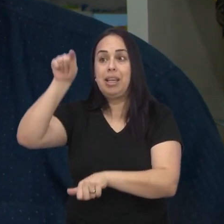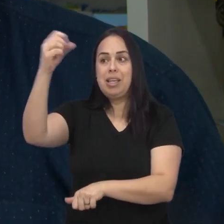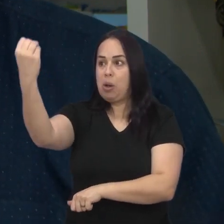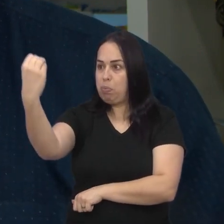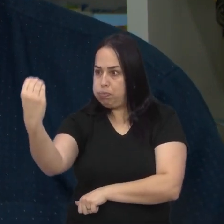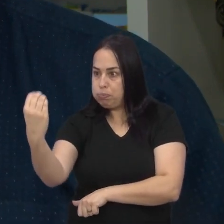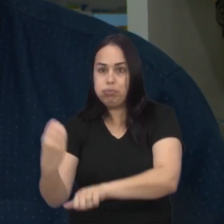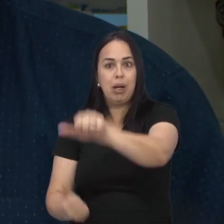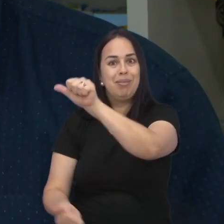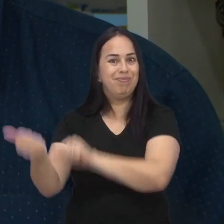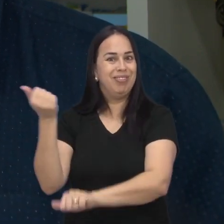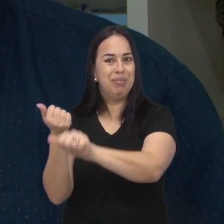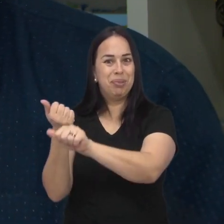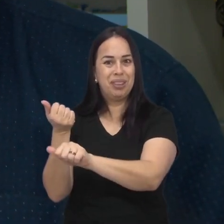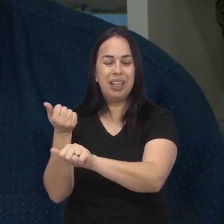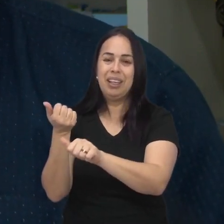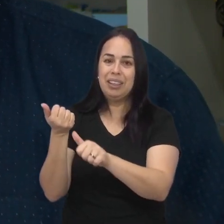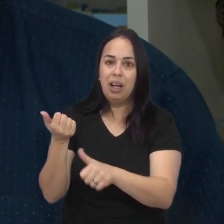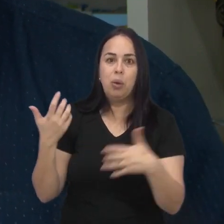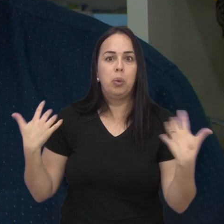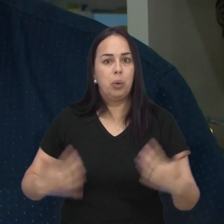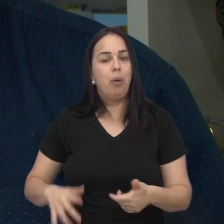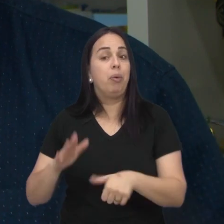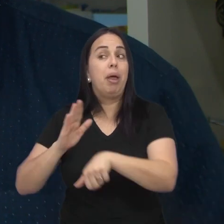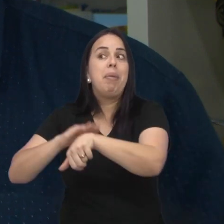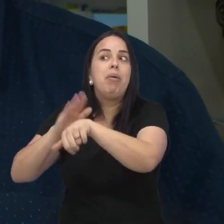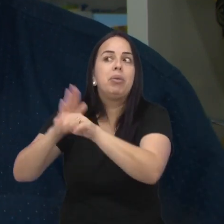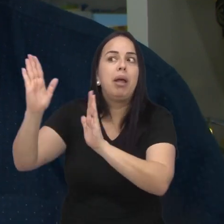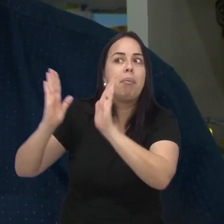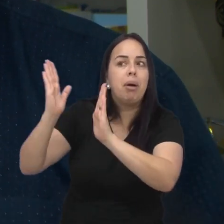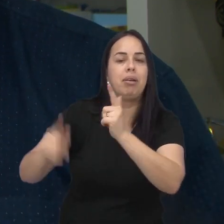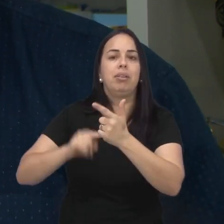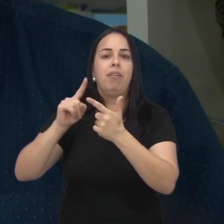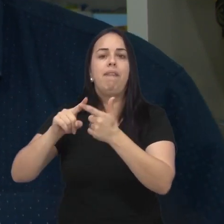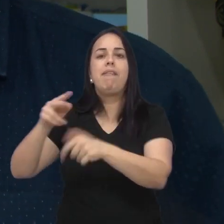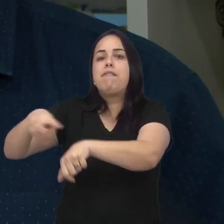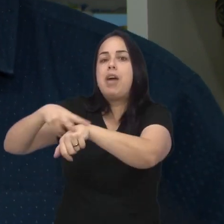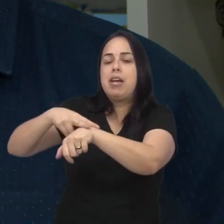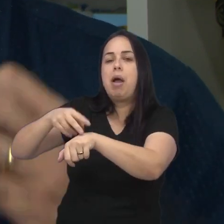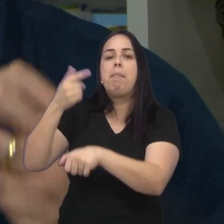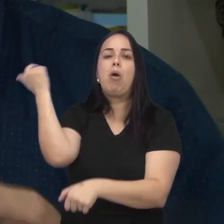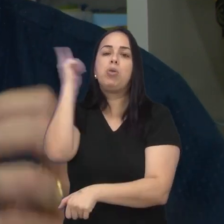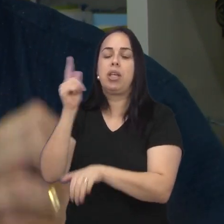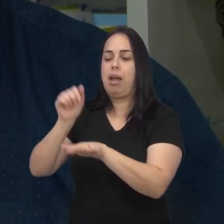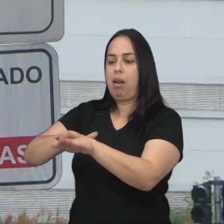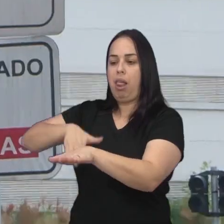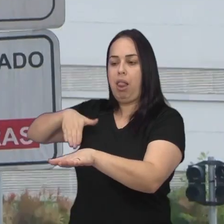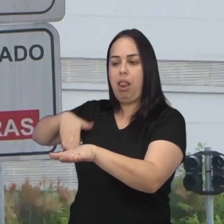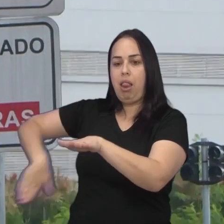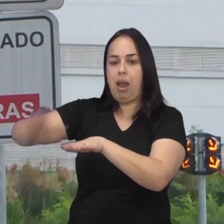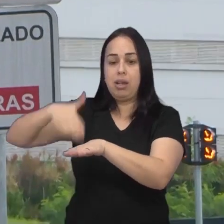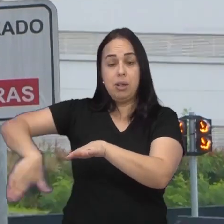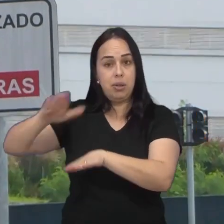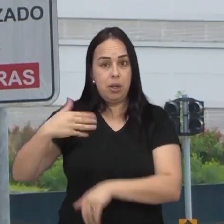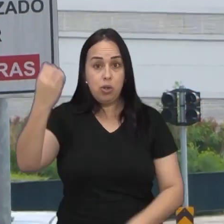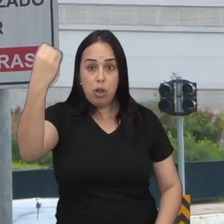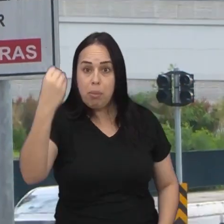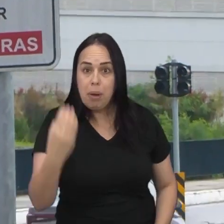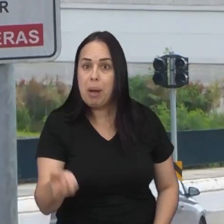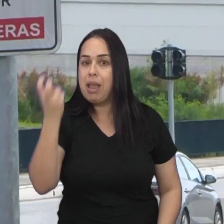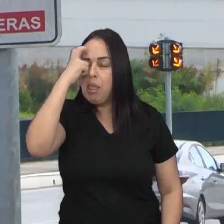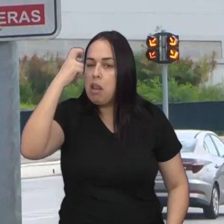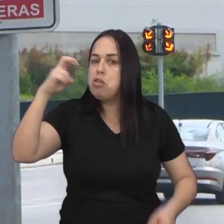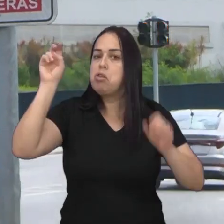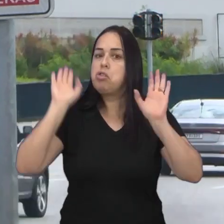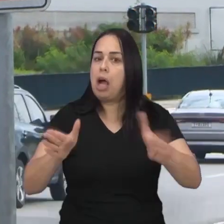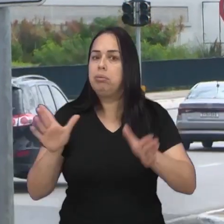já mudar a questão semafórica. Tempo, onda verde, né, para ter o fluxo. Os semáforos inteligentes